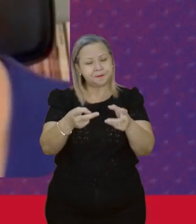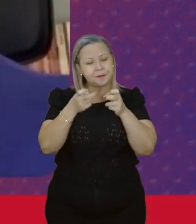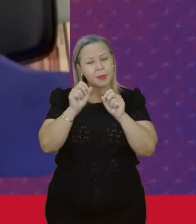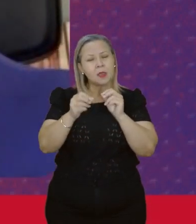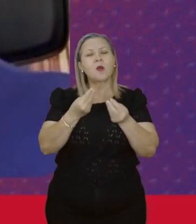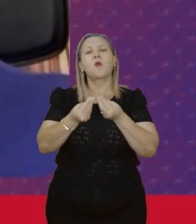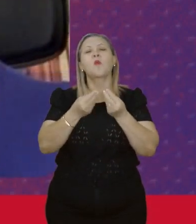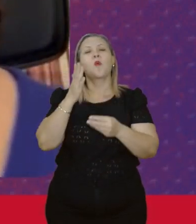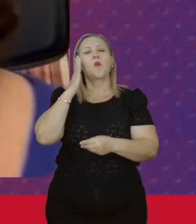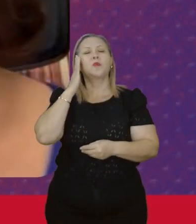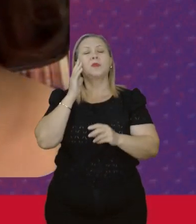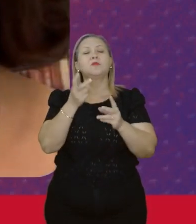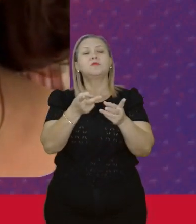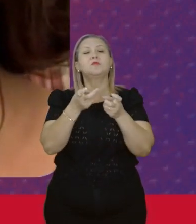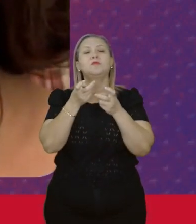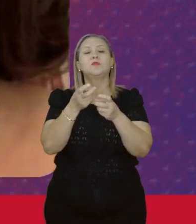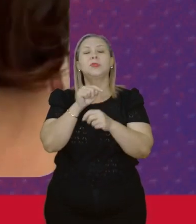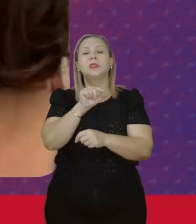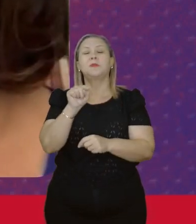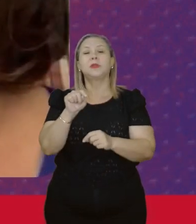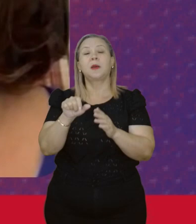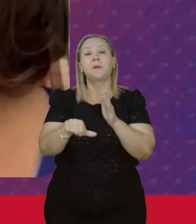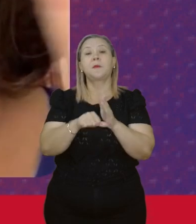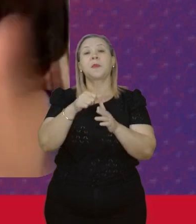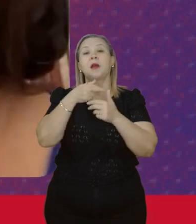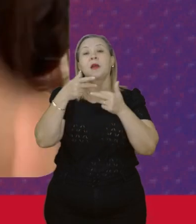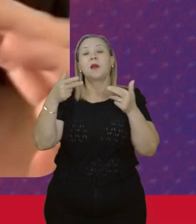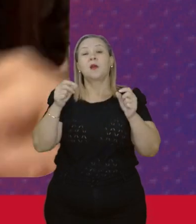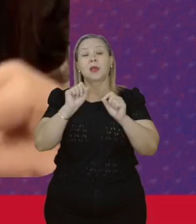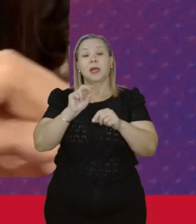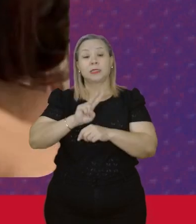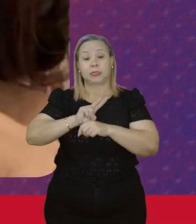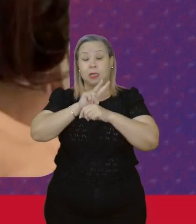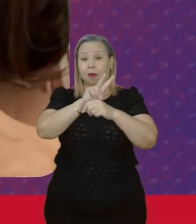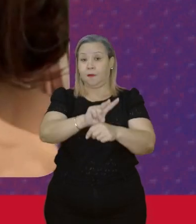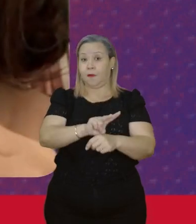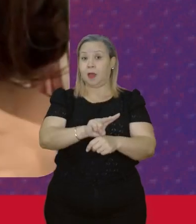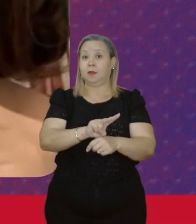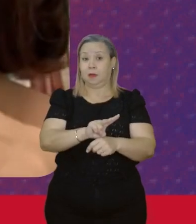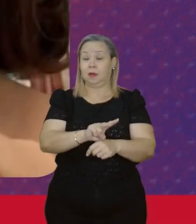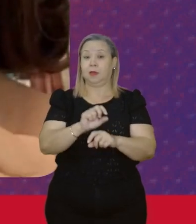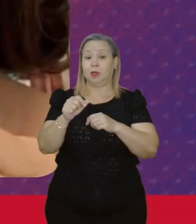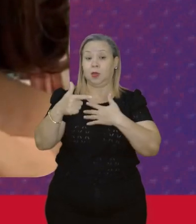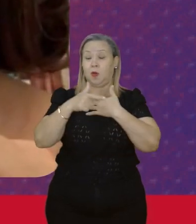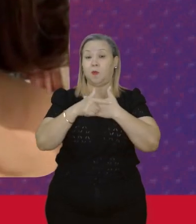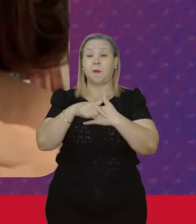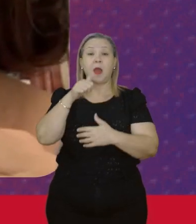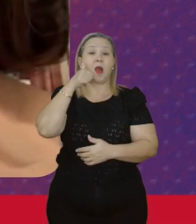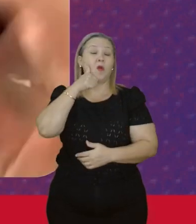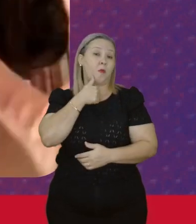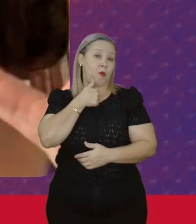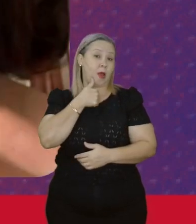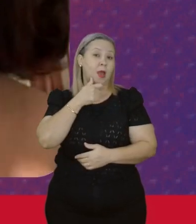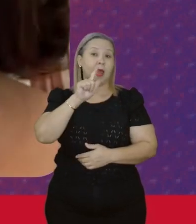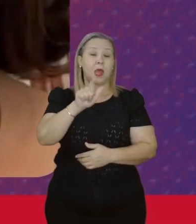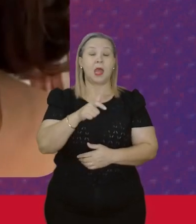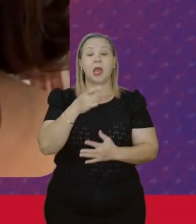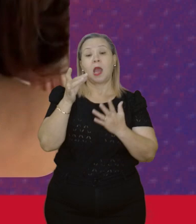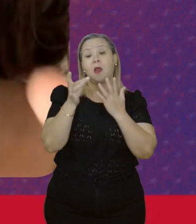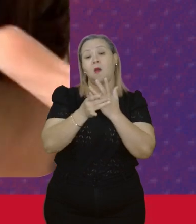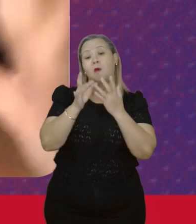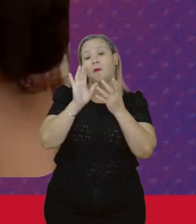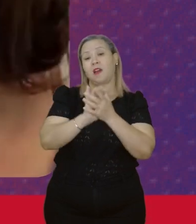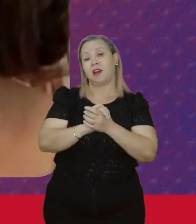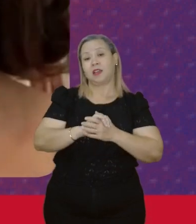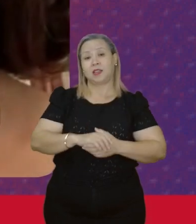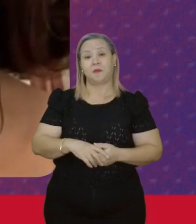disso? Como a gente percebe isso? A primeira coisa é que eles defendem claramente que o papel da mulher é o casamento e